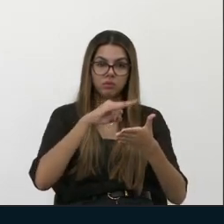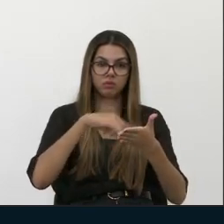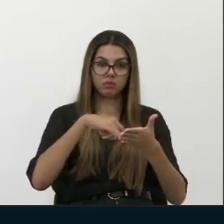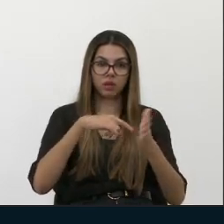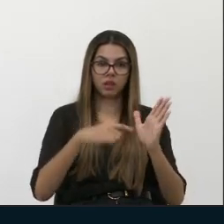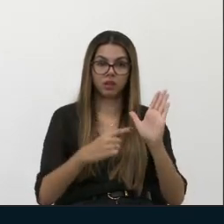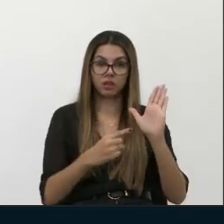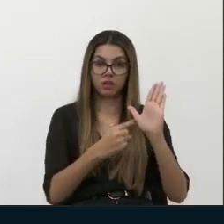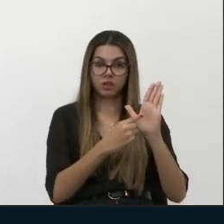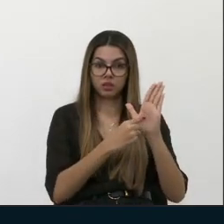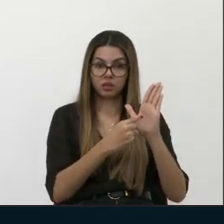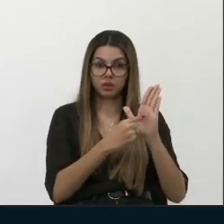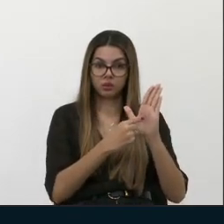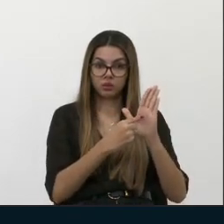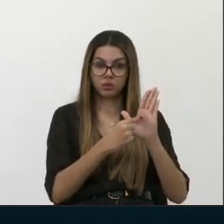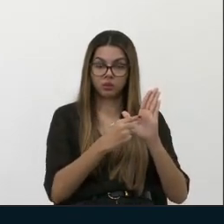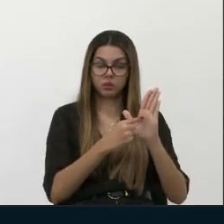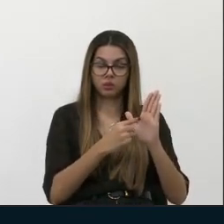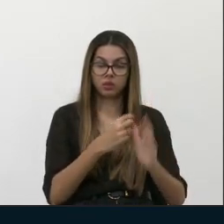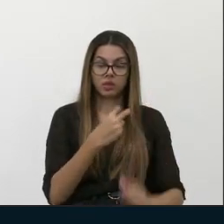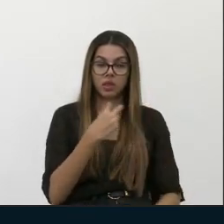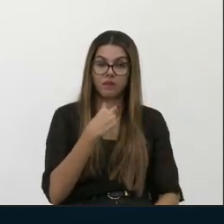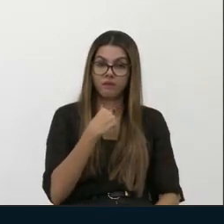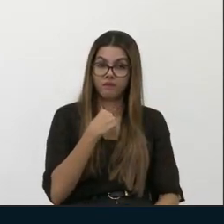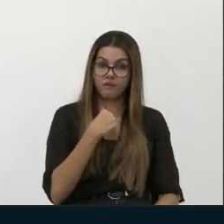denúncia de que as vagas